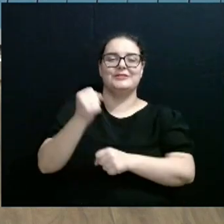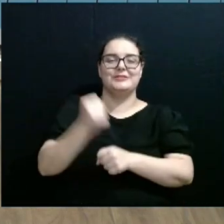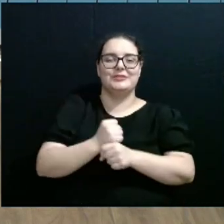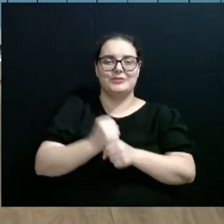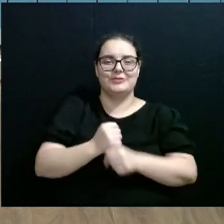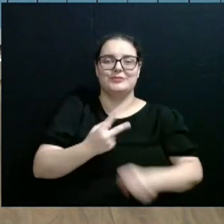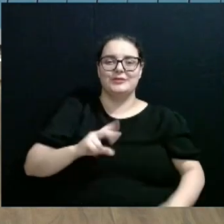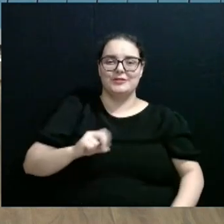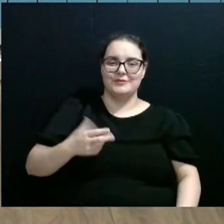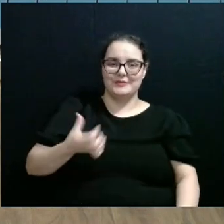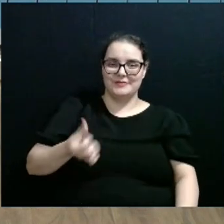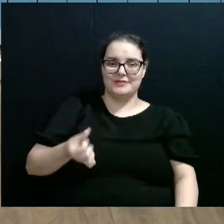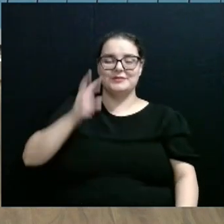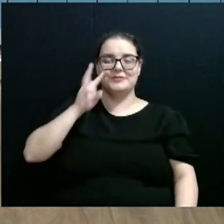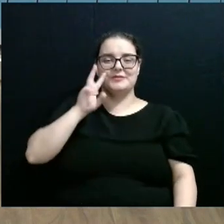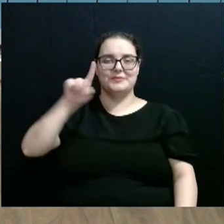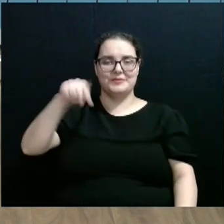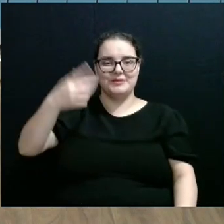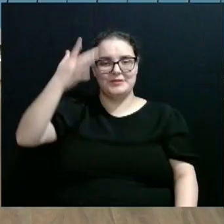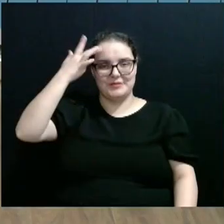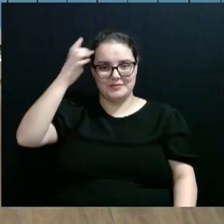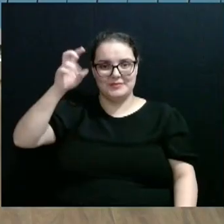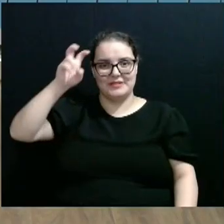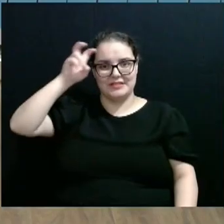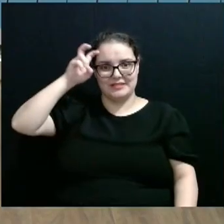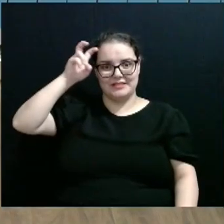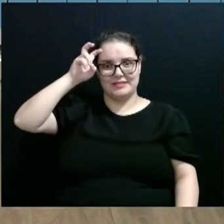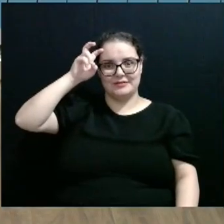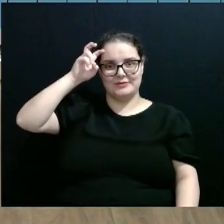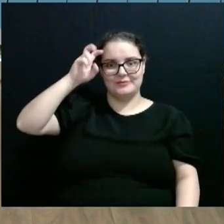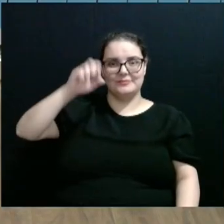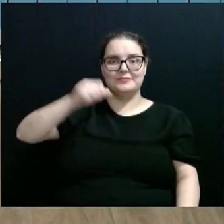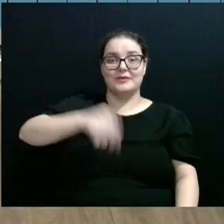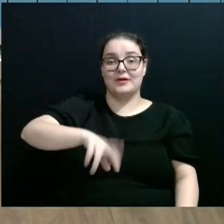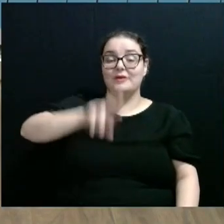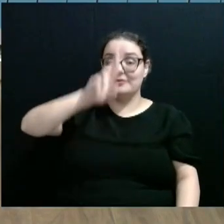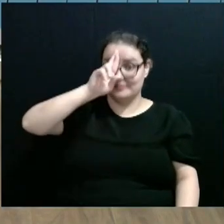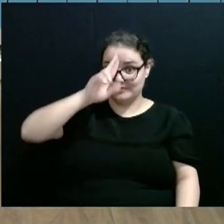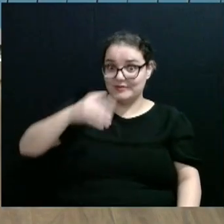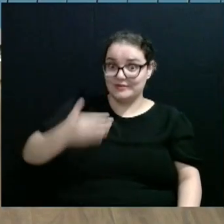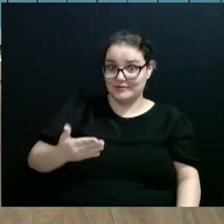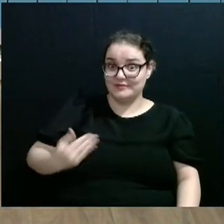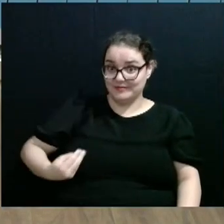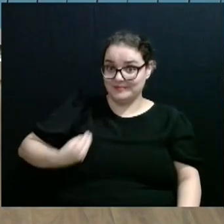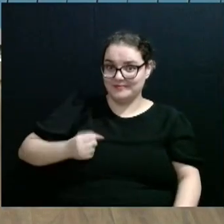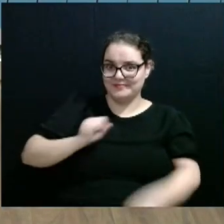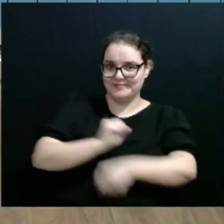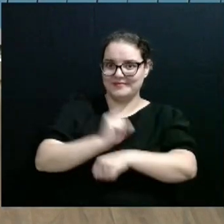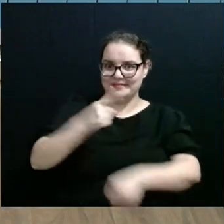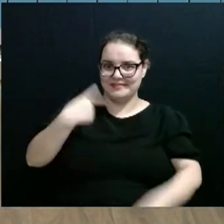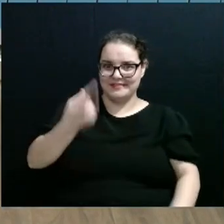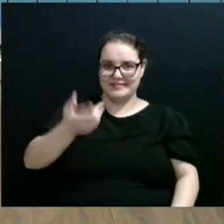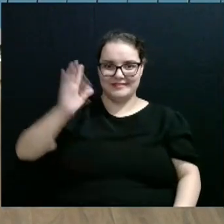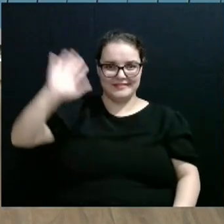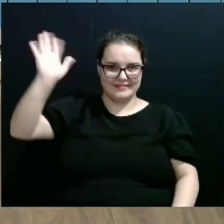E nos vemos amanhã na quinta-feira, ao meio-dia, ao vivo. Te espero. Até lá. Tchau, tchau.